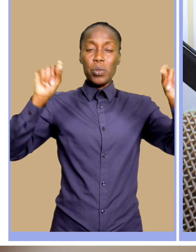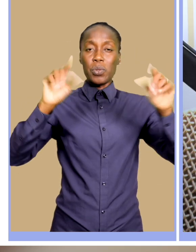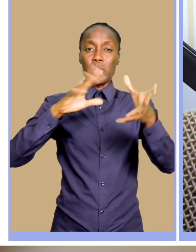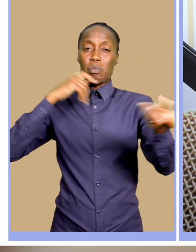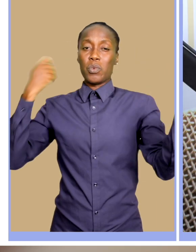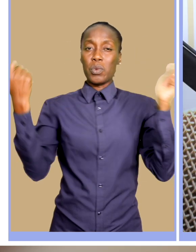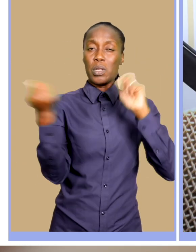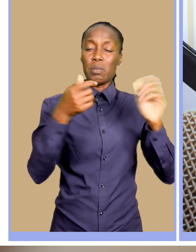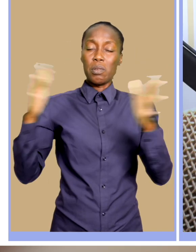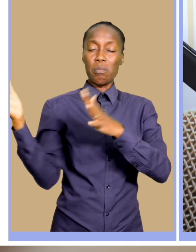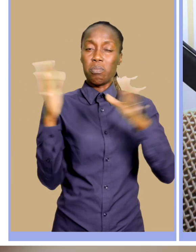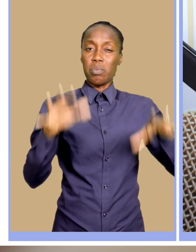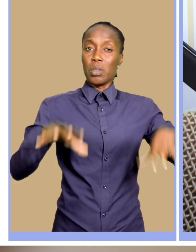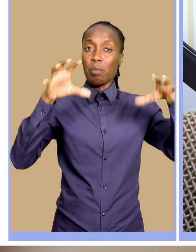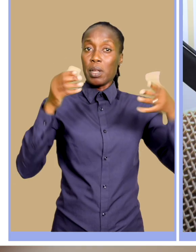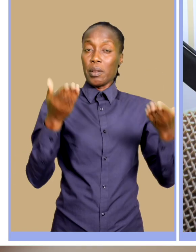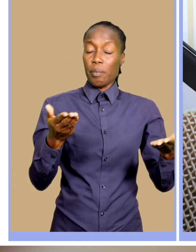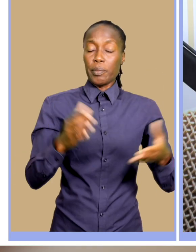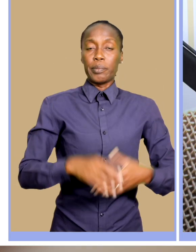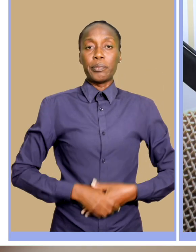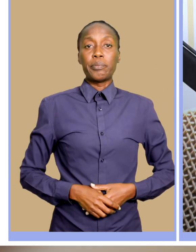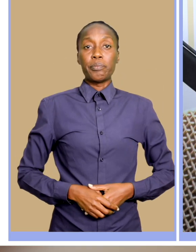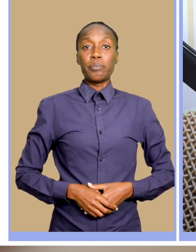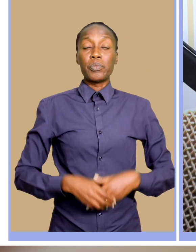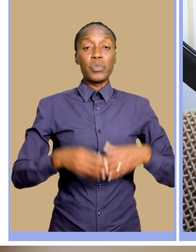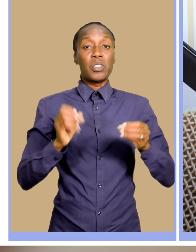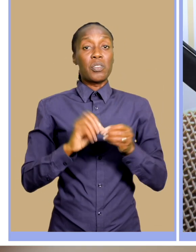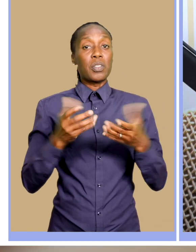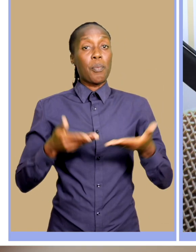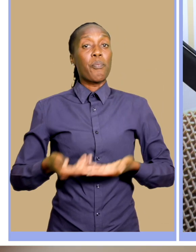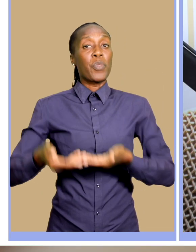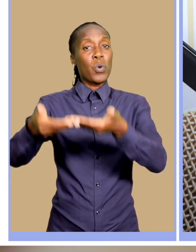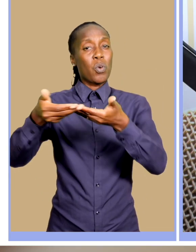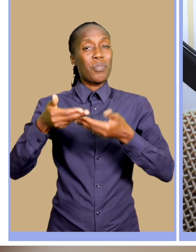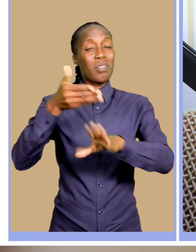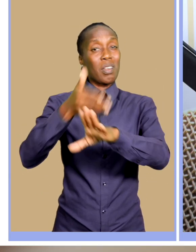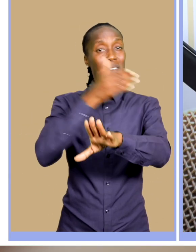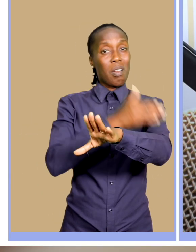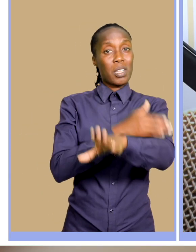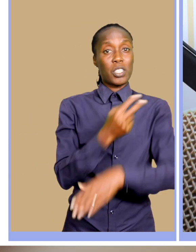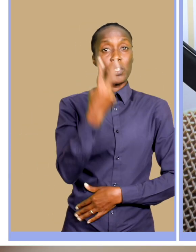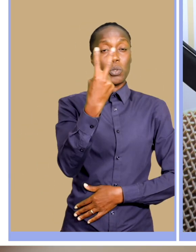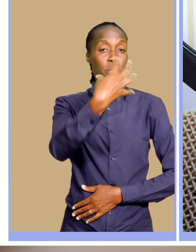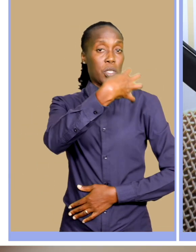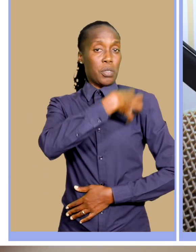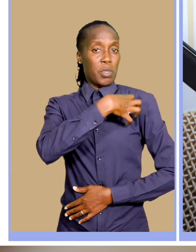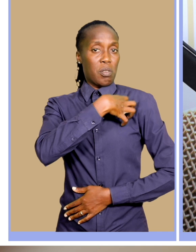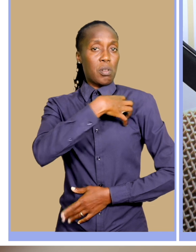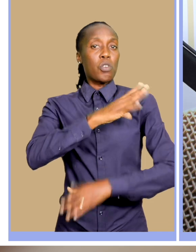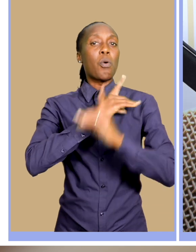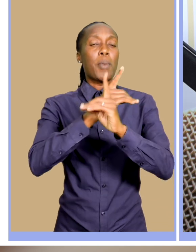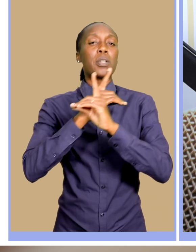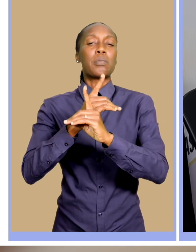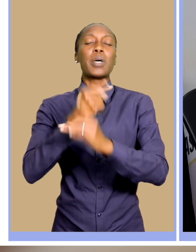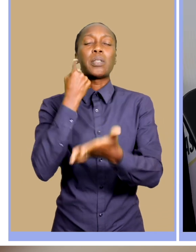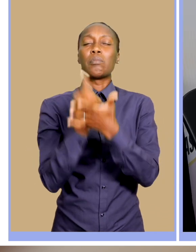conseguimos trazer para o evento 2 ministros importantes para esta área. A nossa então Ministra da Saúde, na altura, e